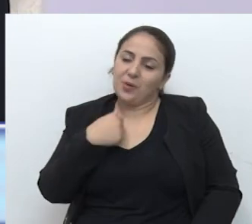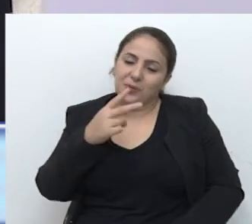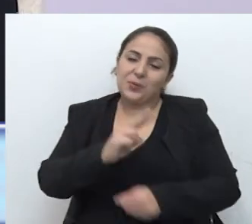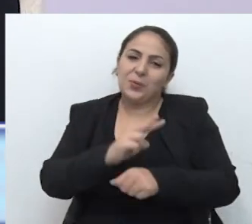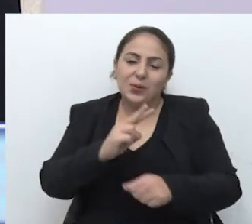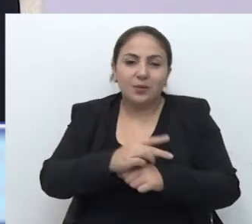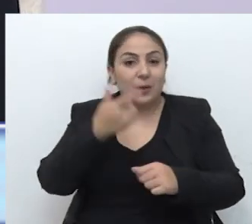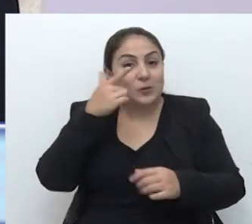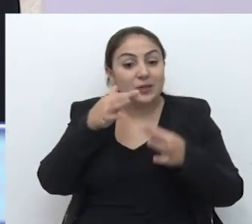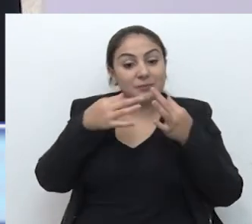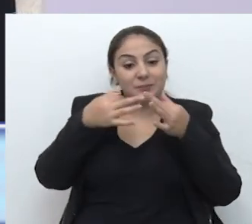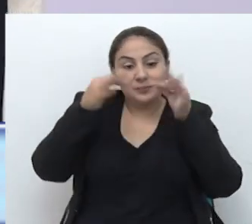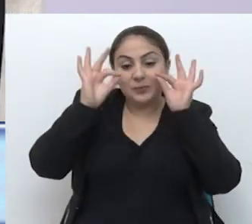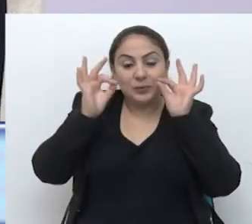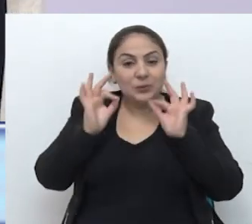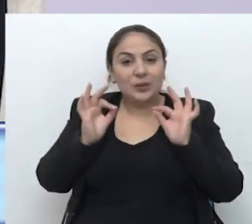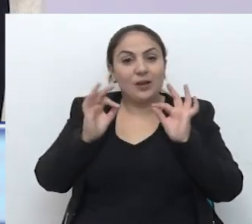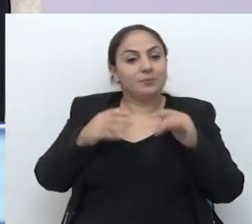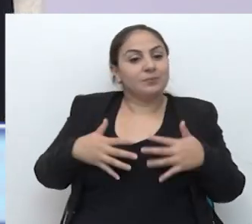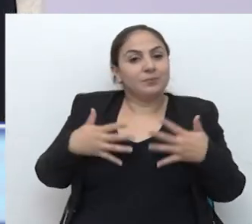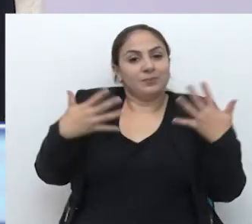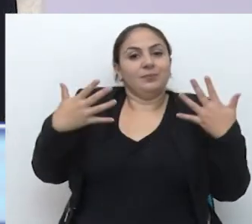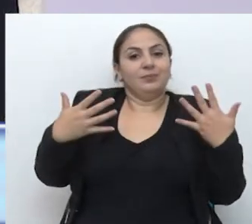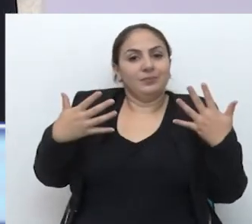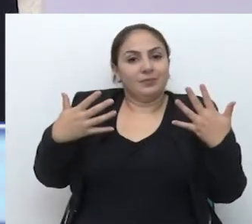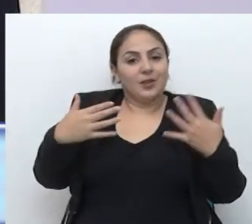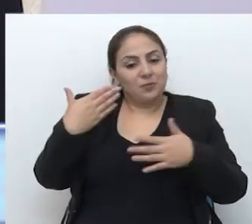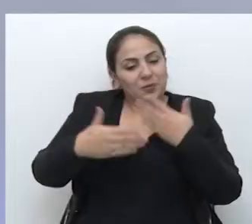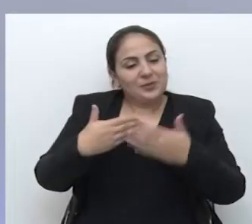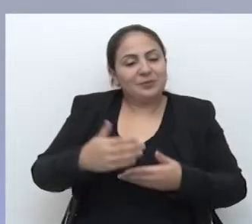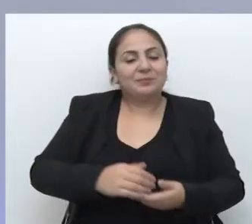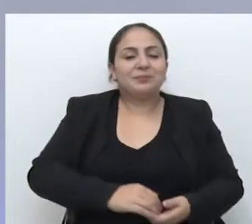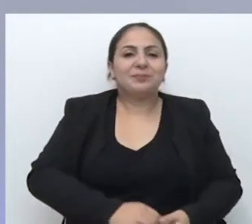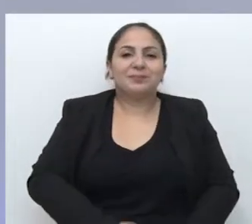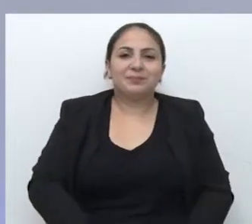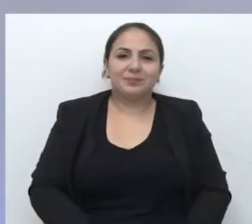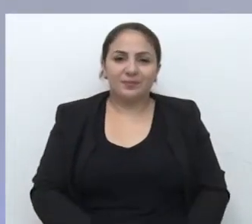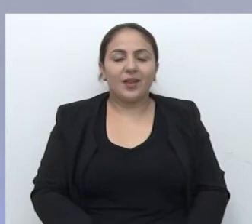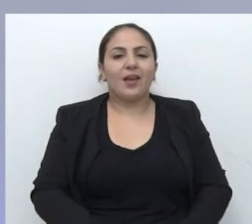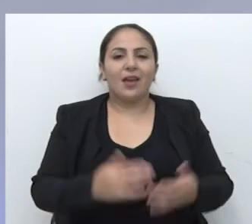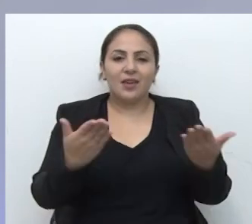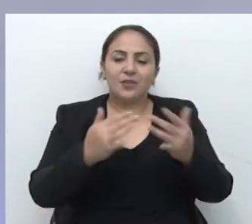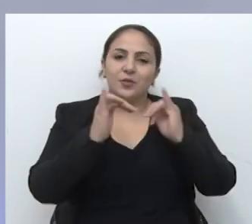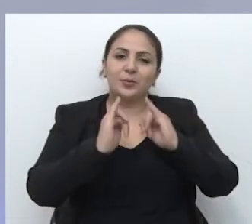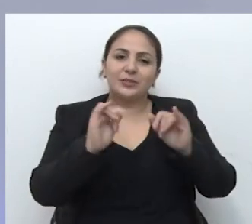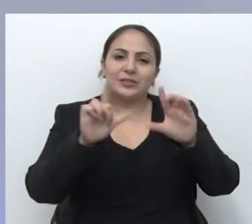Então eu preciso me cuidar para também ter esse acompanhamento, essa evolução. E estas foram as